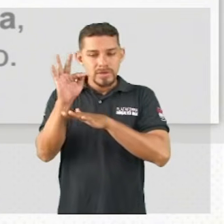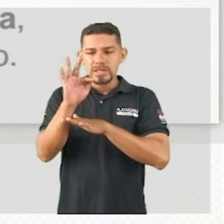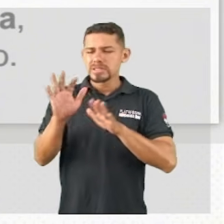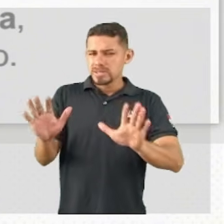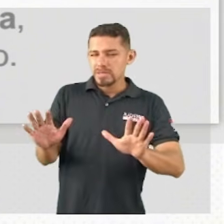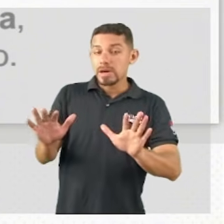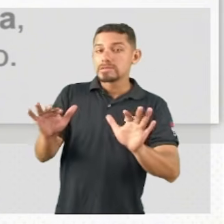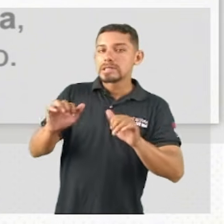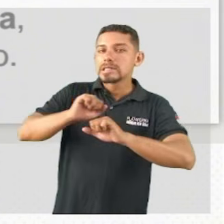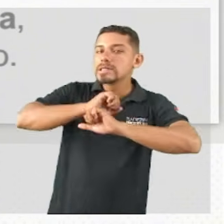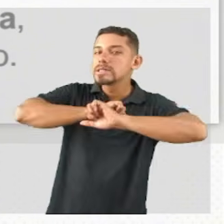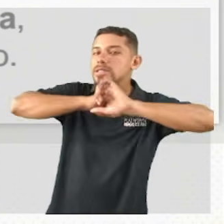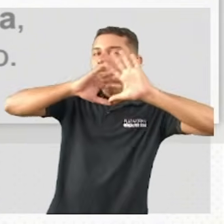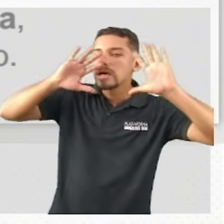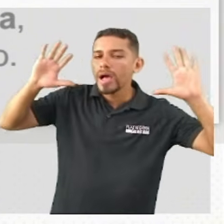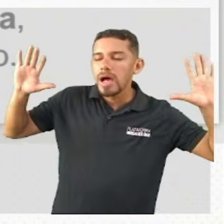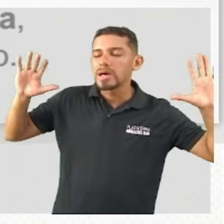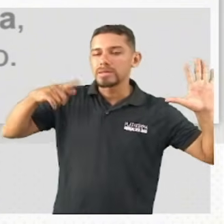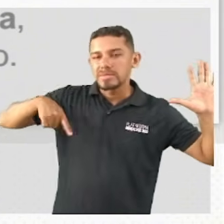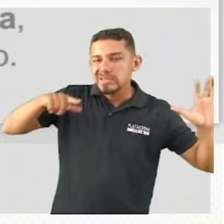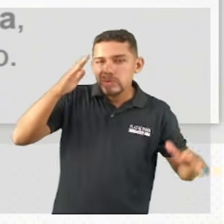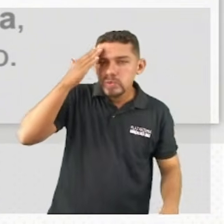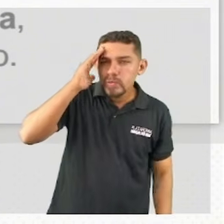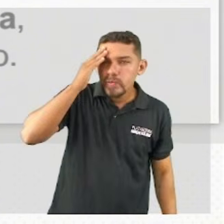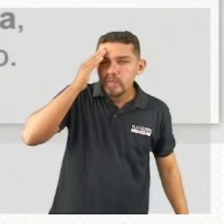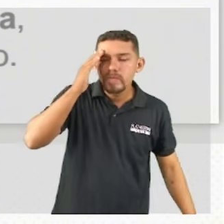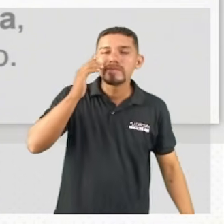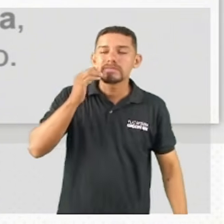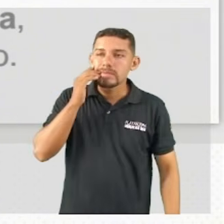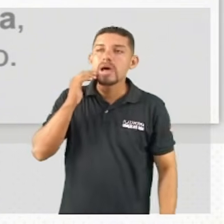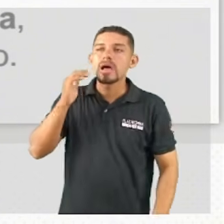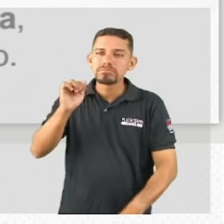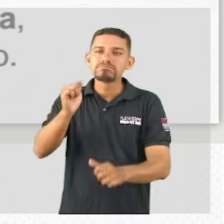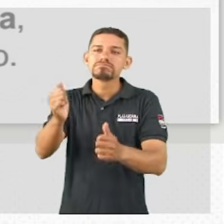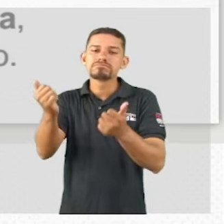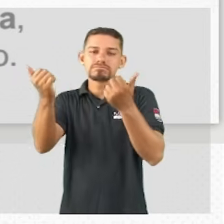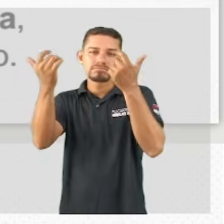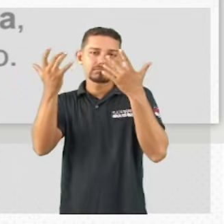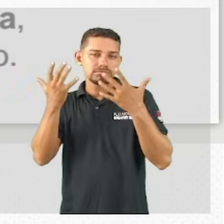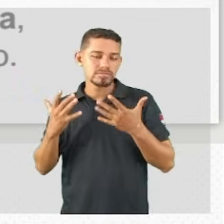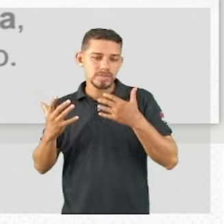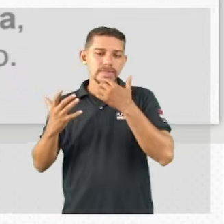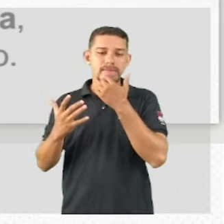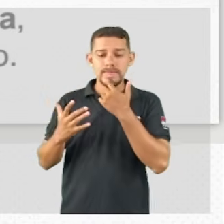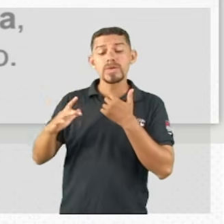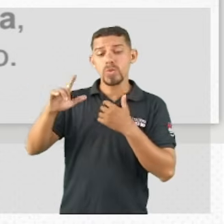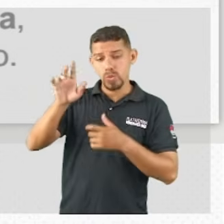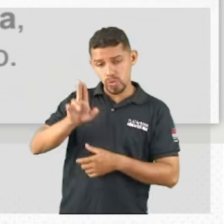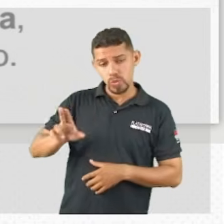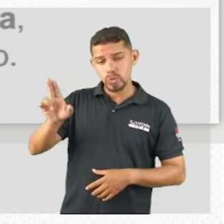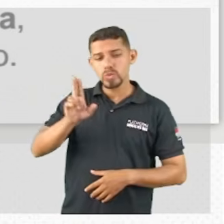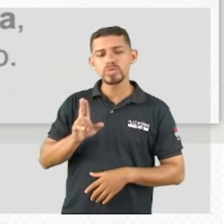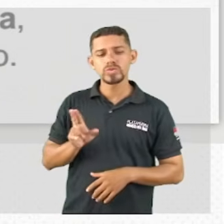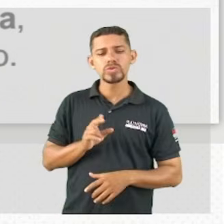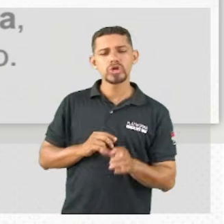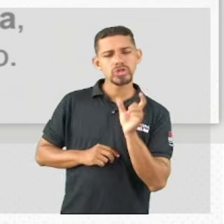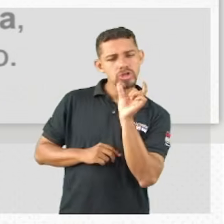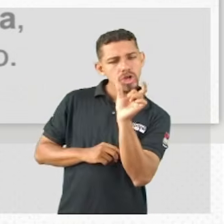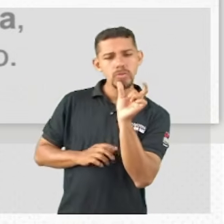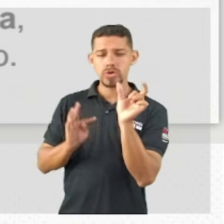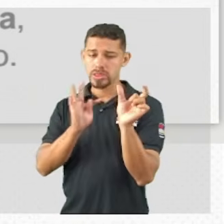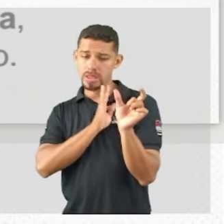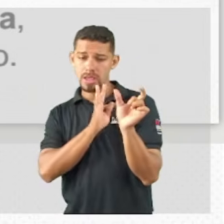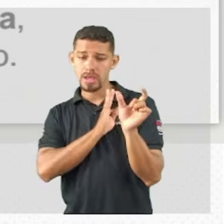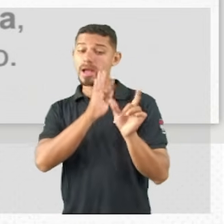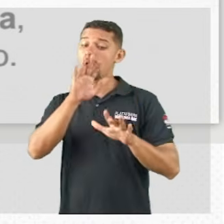fácil, clara, fluida para quem está assistindo esse debate, com o uso de termos técnicos quando